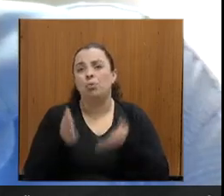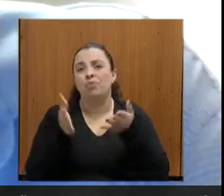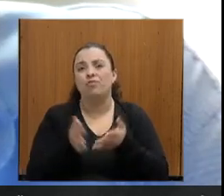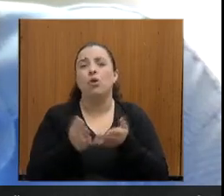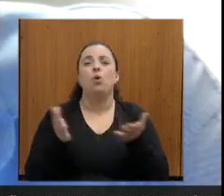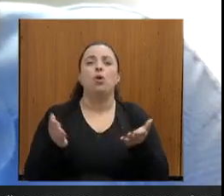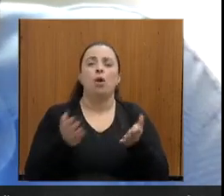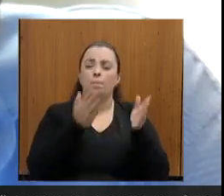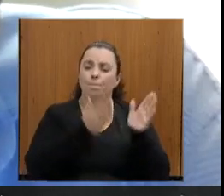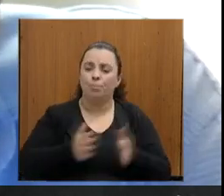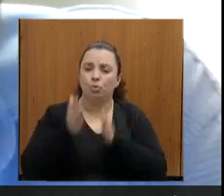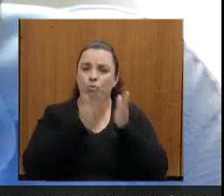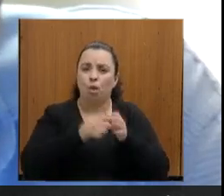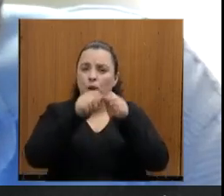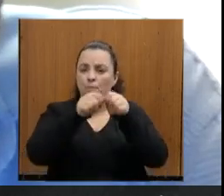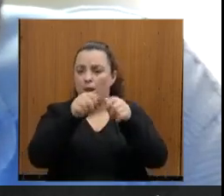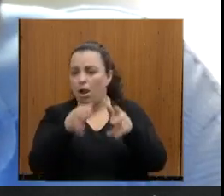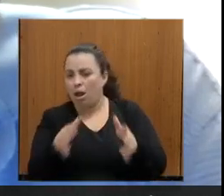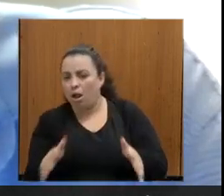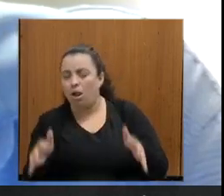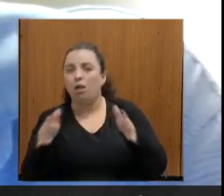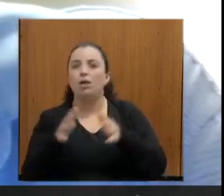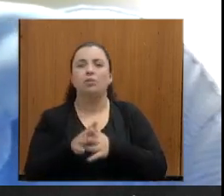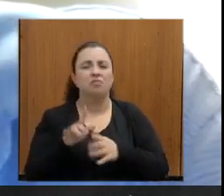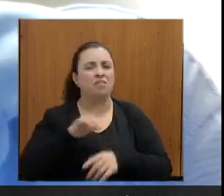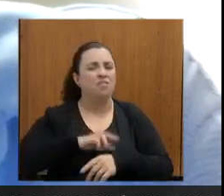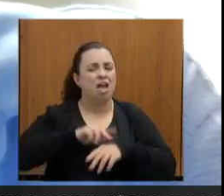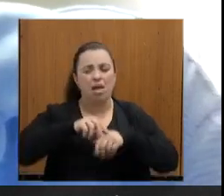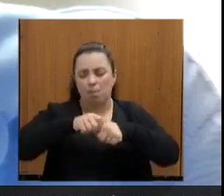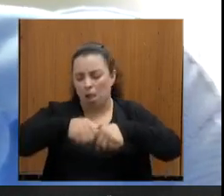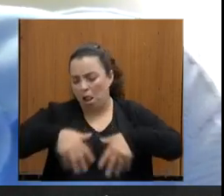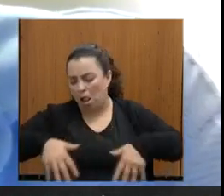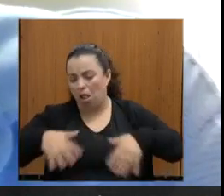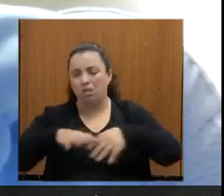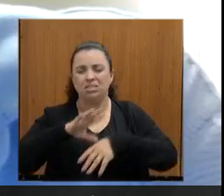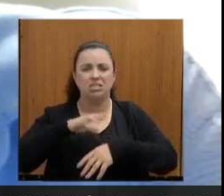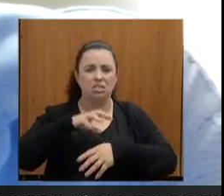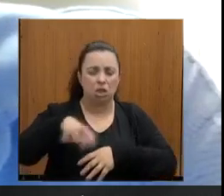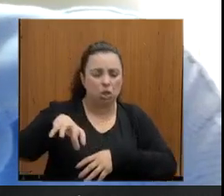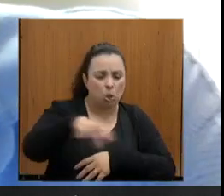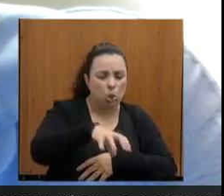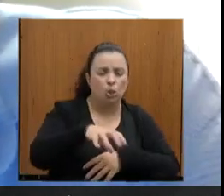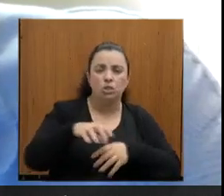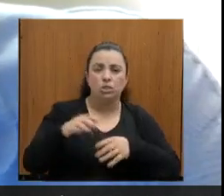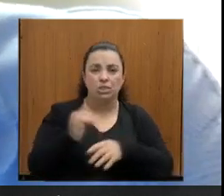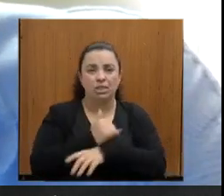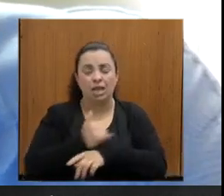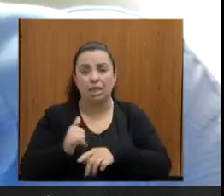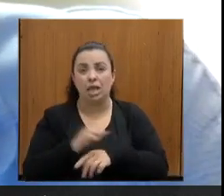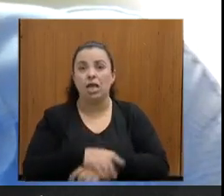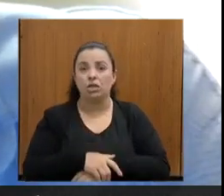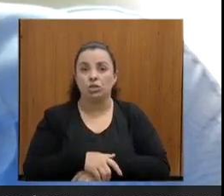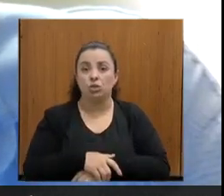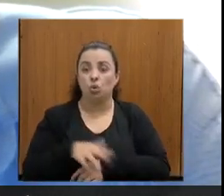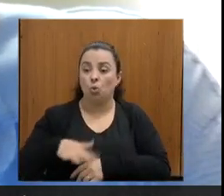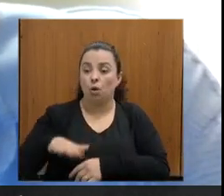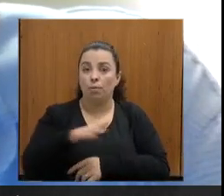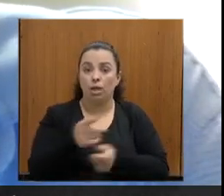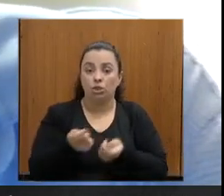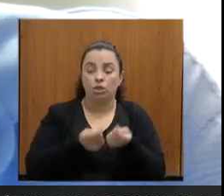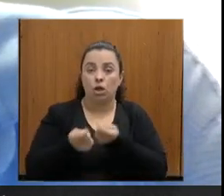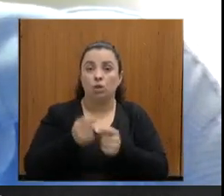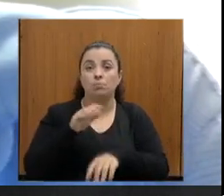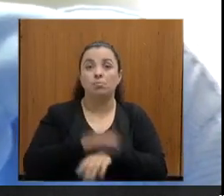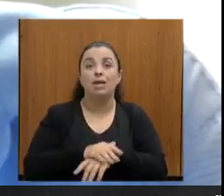atraiu investimento conforme tendências mercados e setores estratégica entre outros simplificou o ambiente de